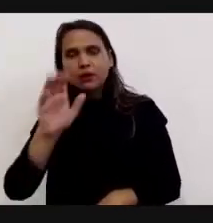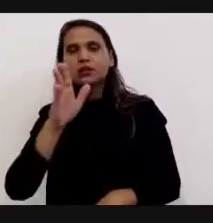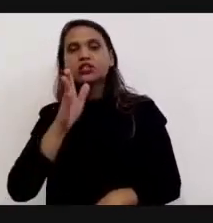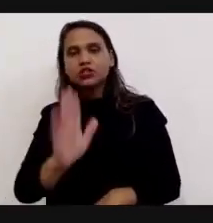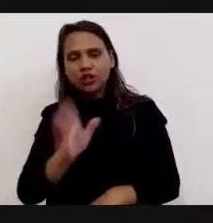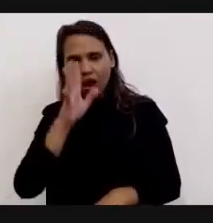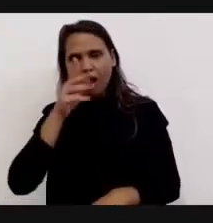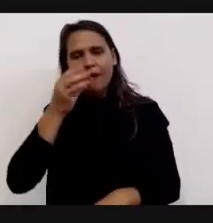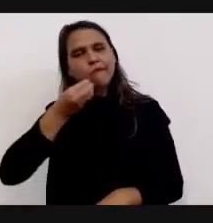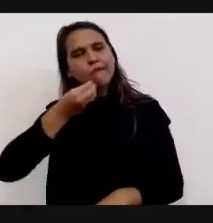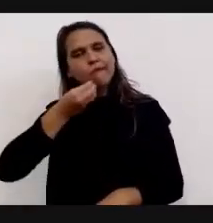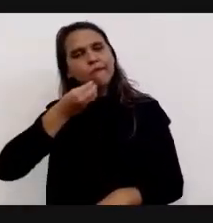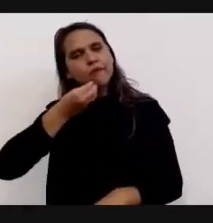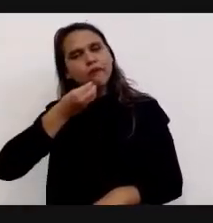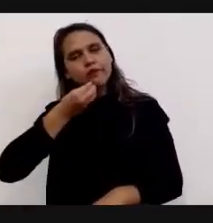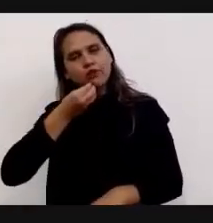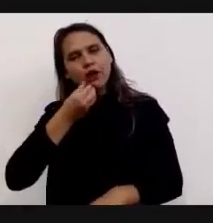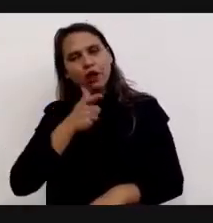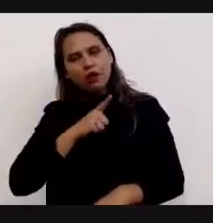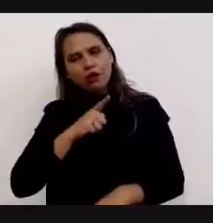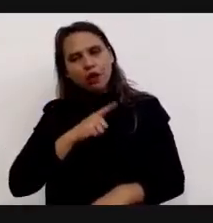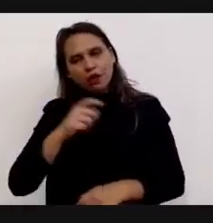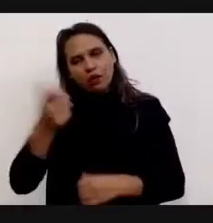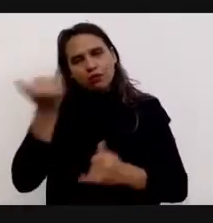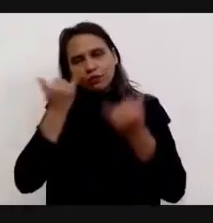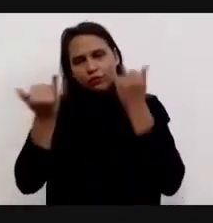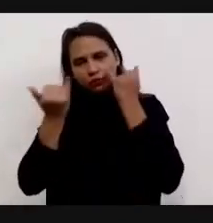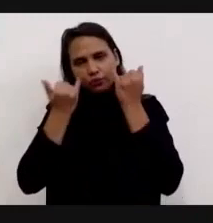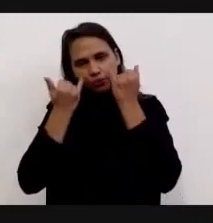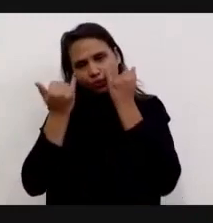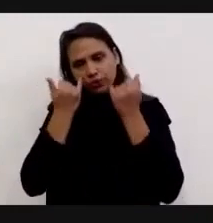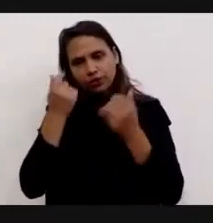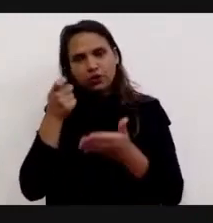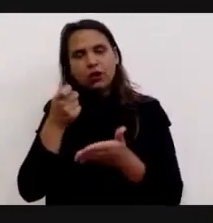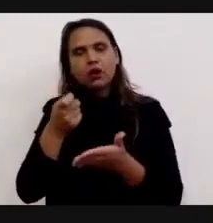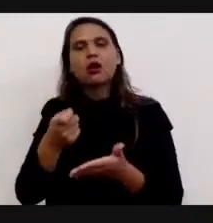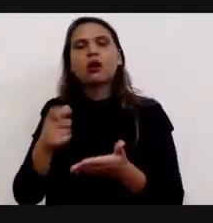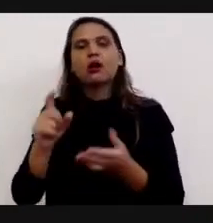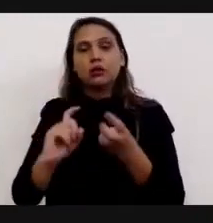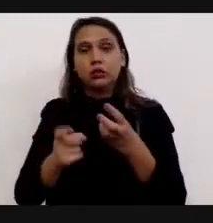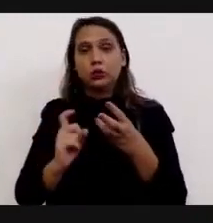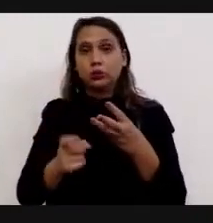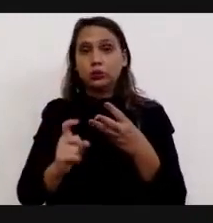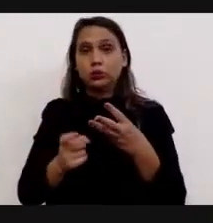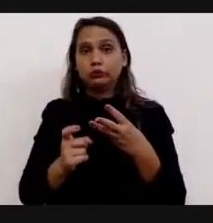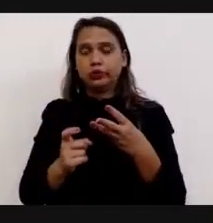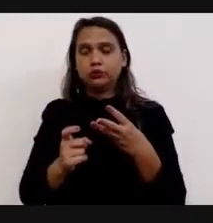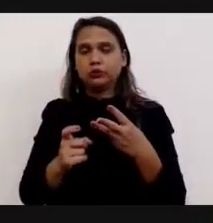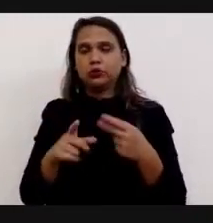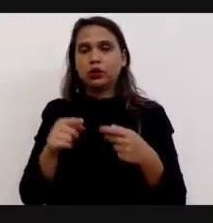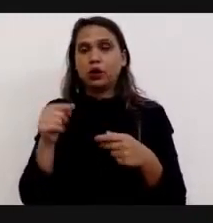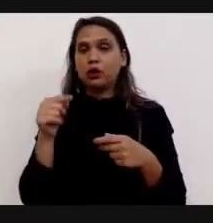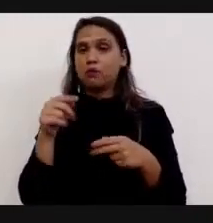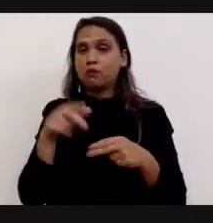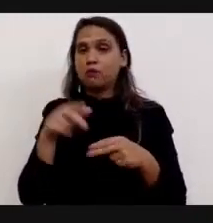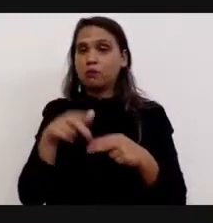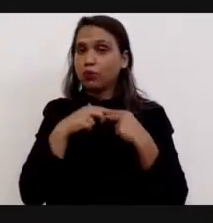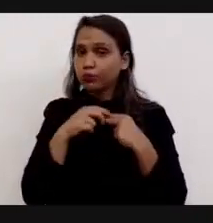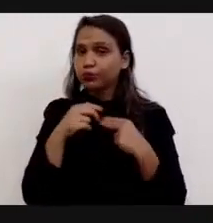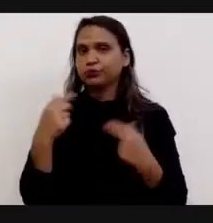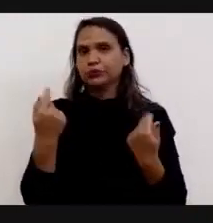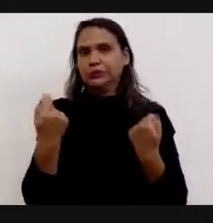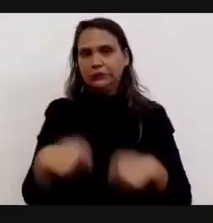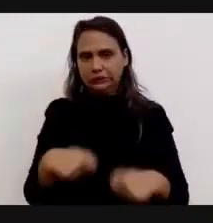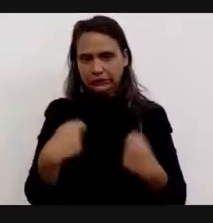notícias do Executivo que outras estão nascendo com esse nome de comitê. Veja bem, daí a necessidade e